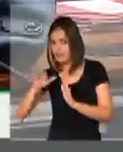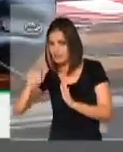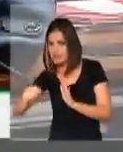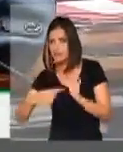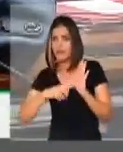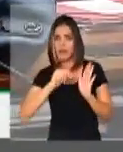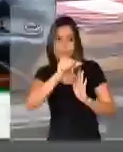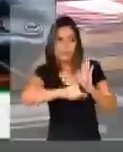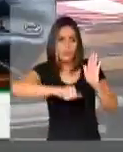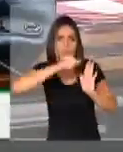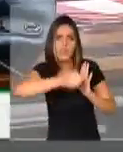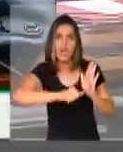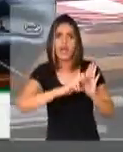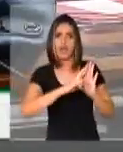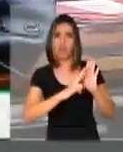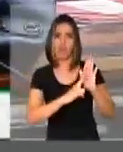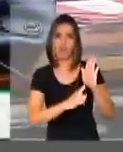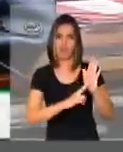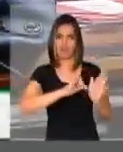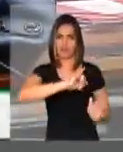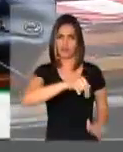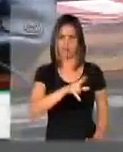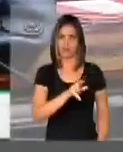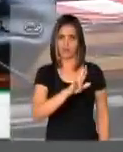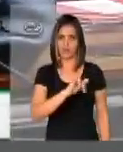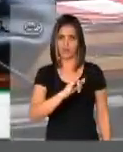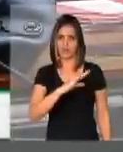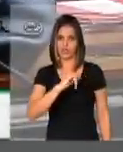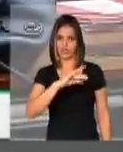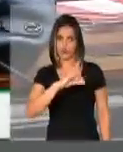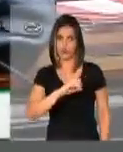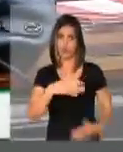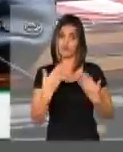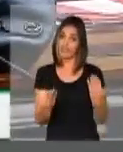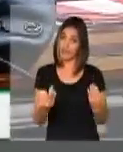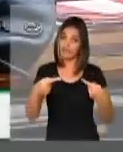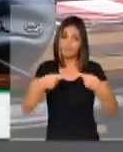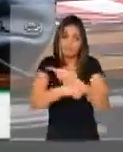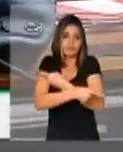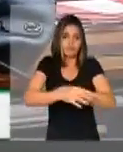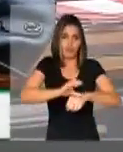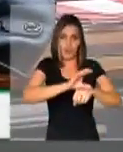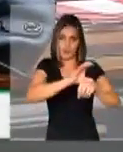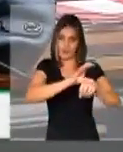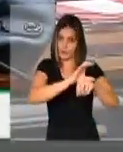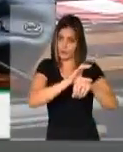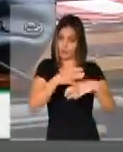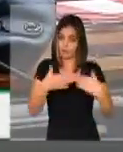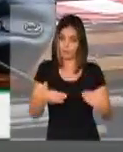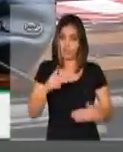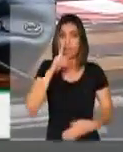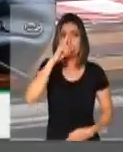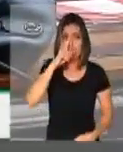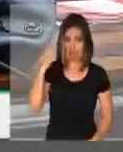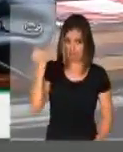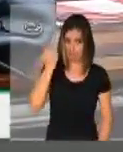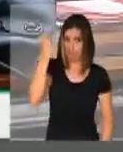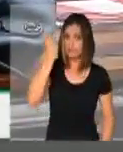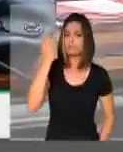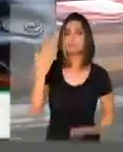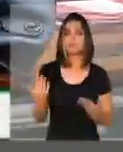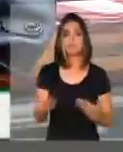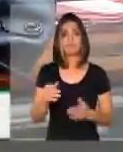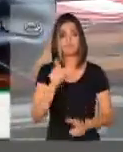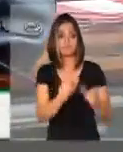regime jurídico. Então já considero uma inconstitucionalidade grave. E quero dizer